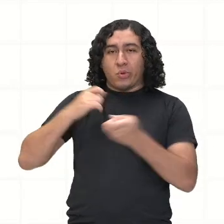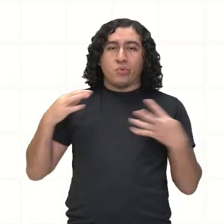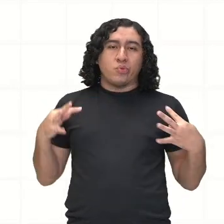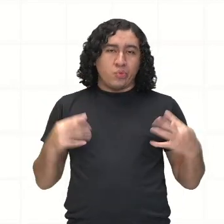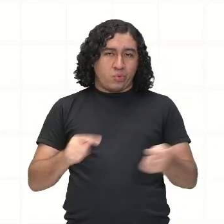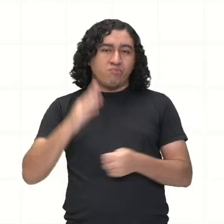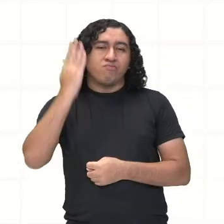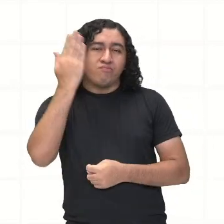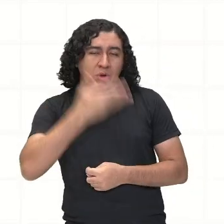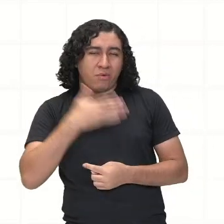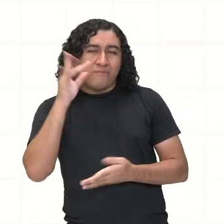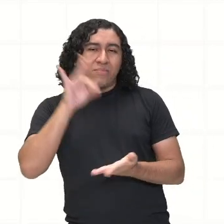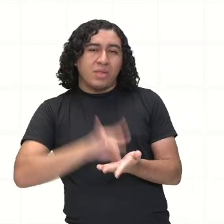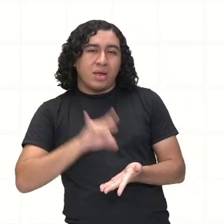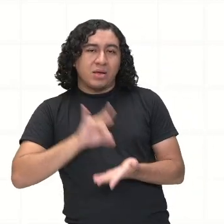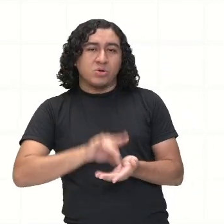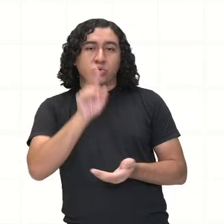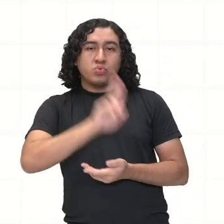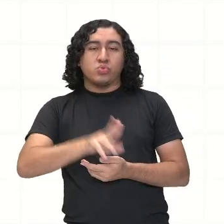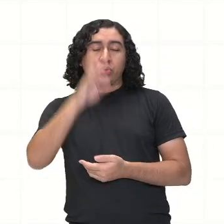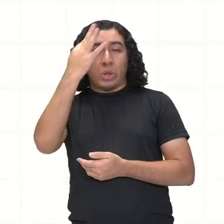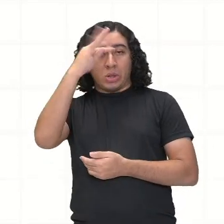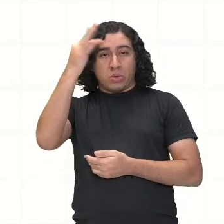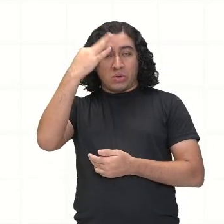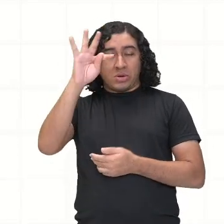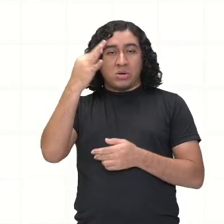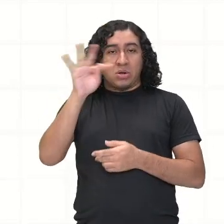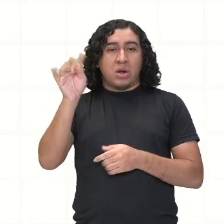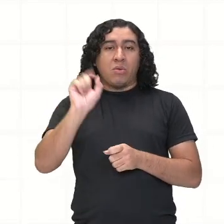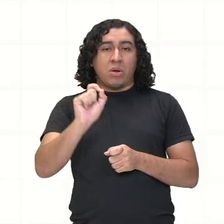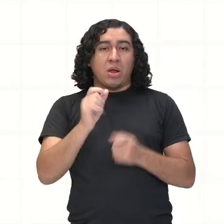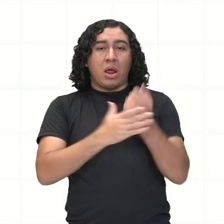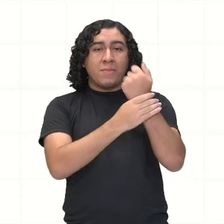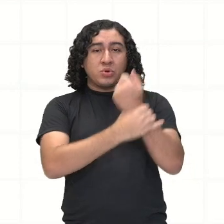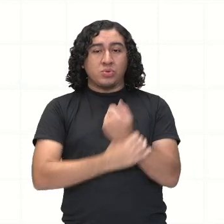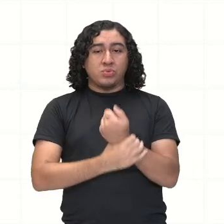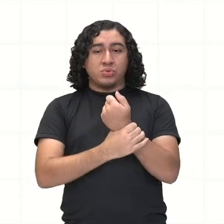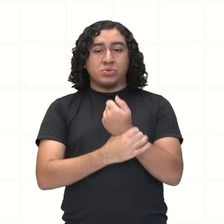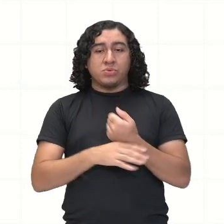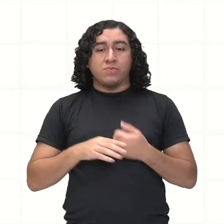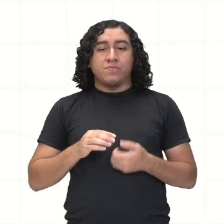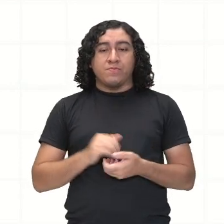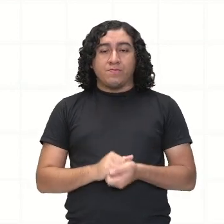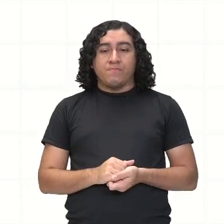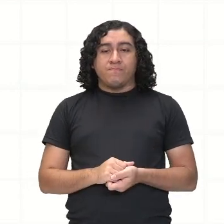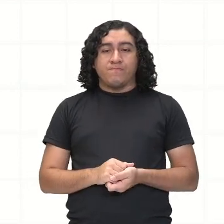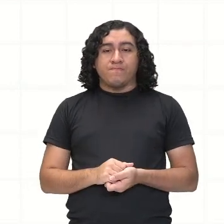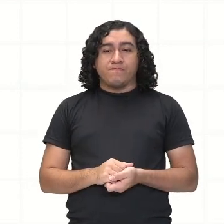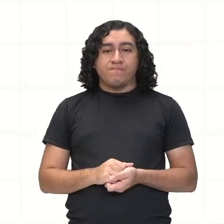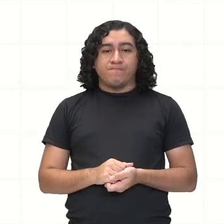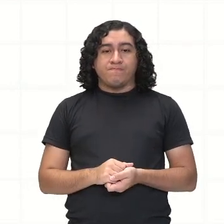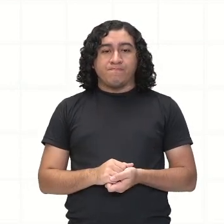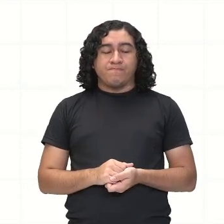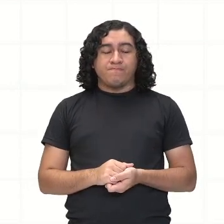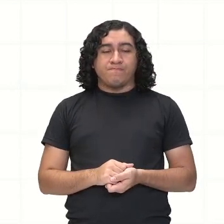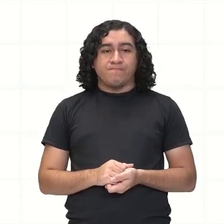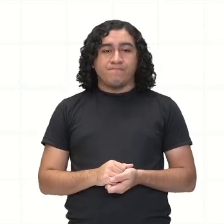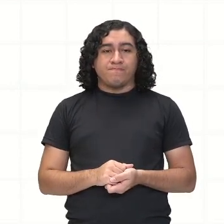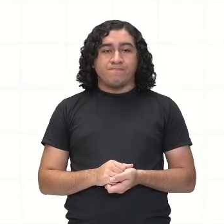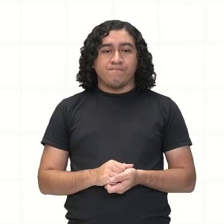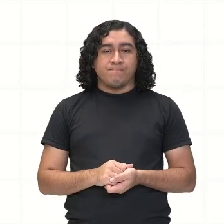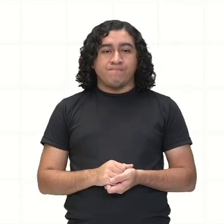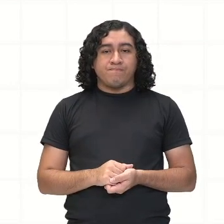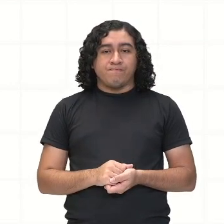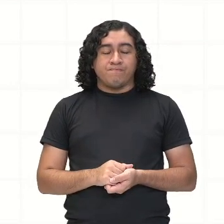poder do monarca, através de teorias absolutistas. Começando, vamos observar o que o Nicolau